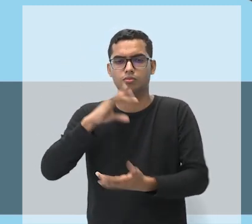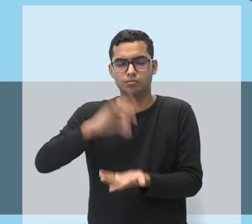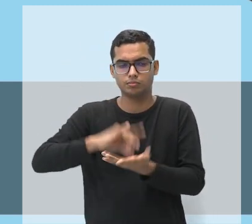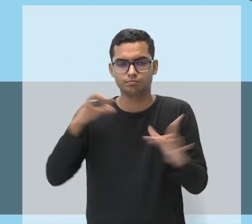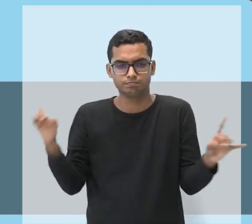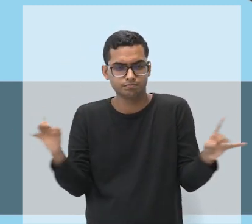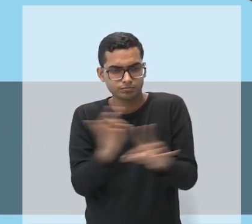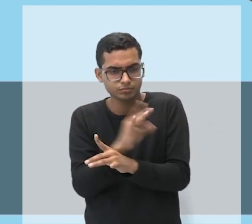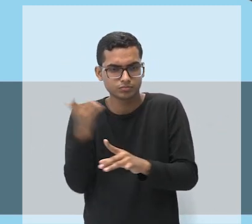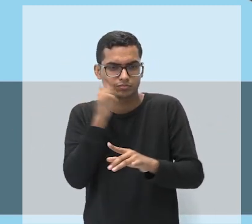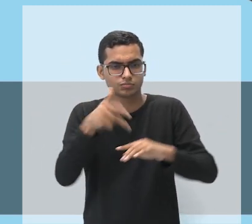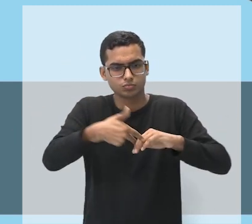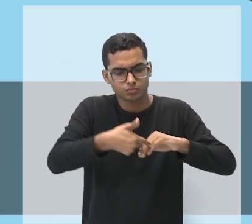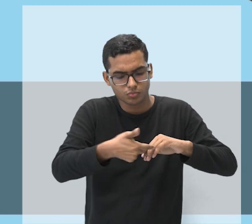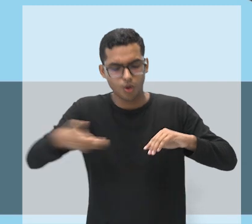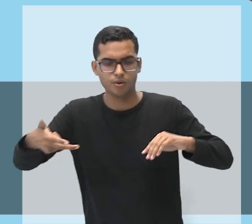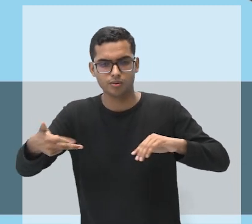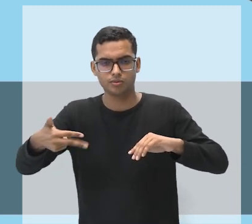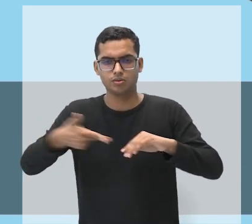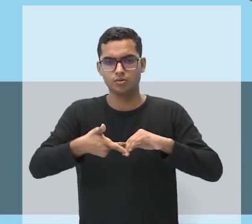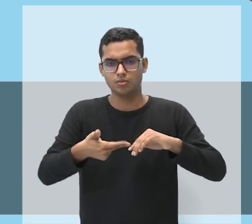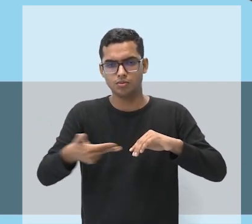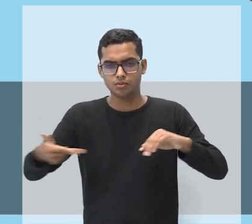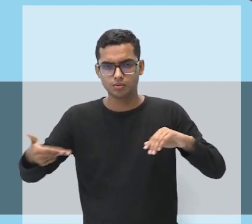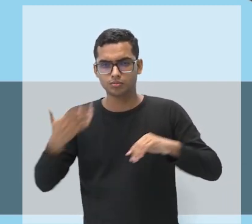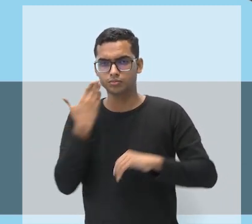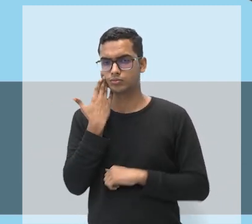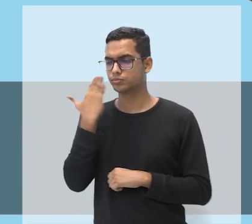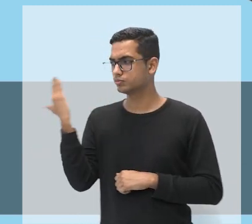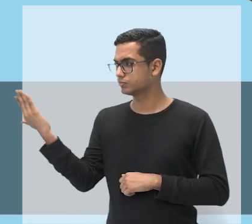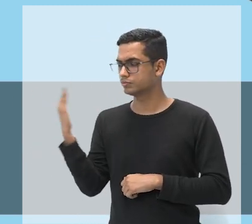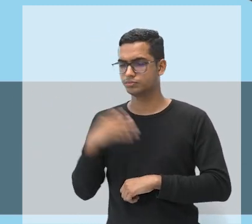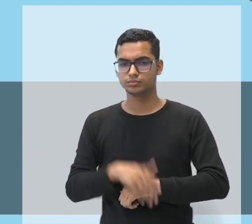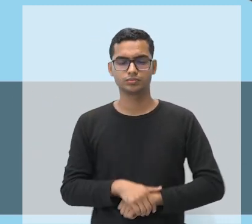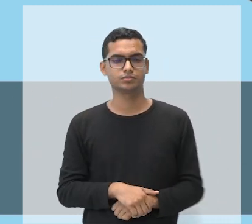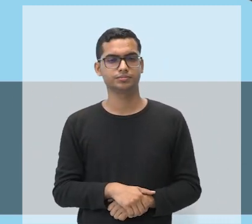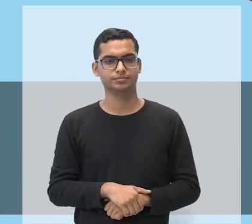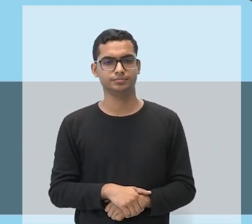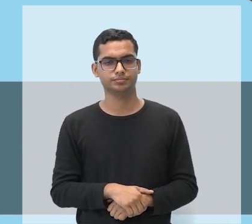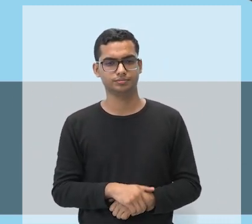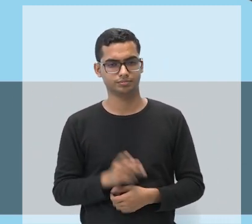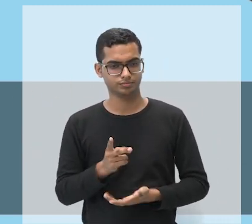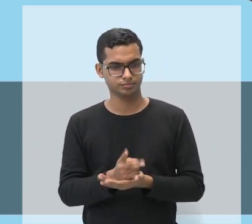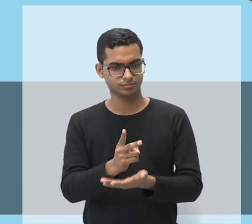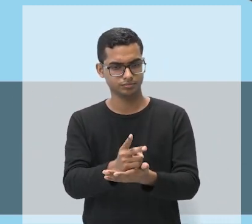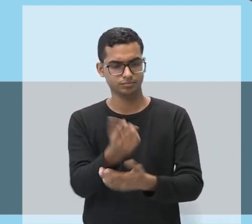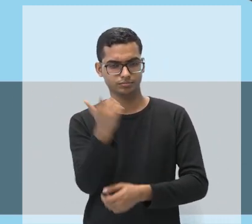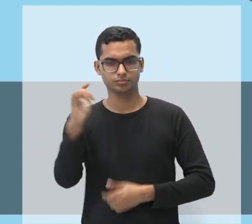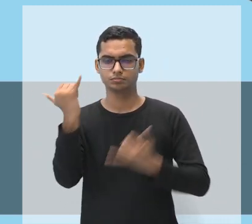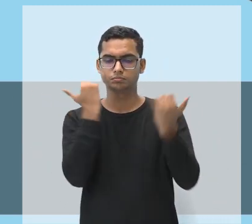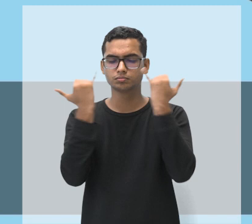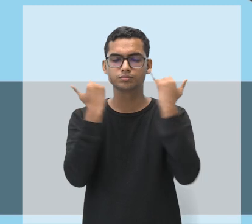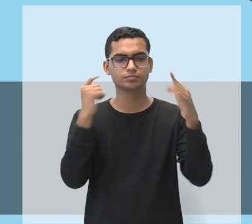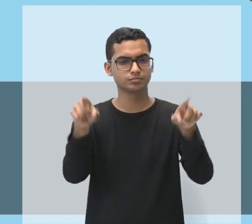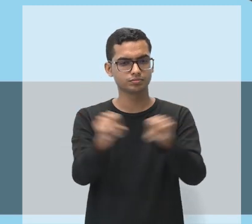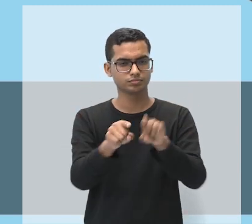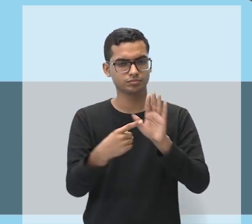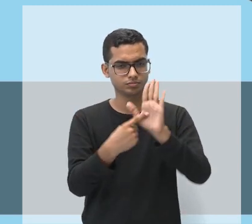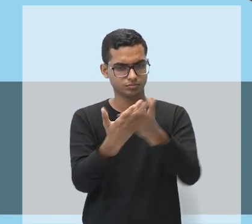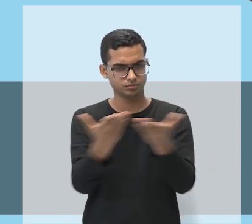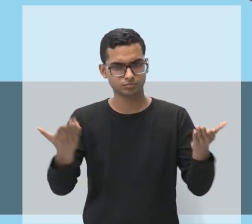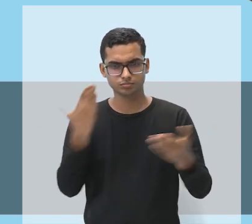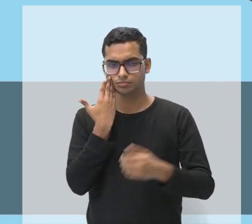se preparando para a largada, né? Para fazer a competição. Prosseguindo, outra informação que eu quero